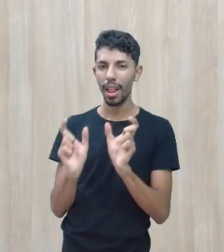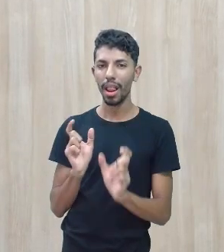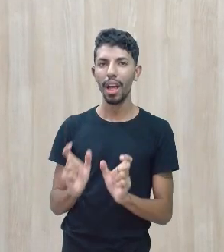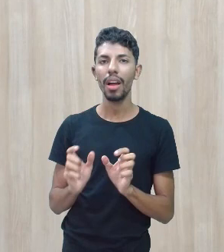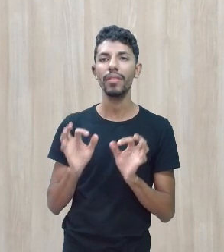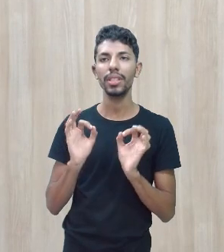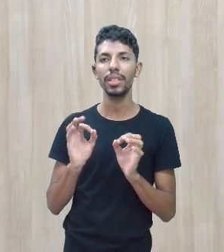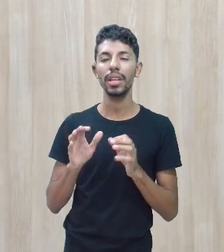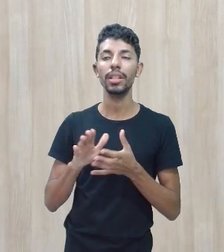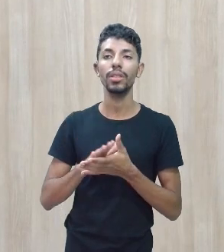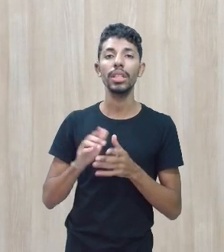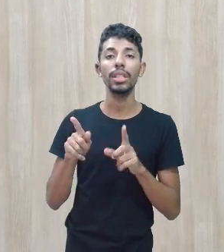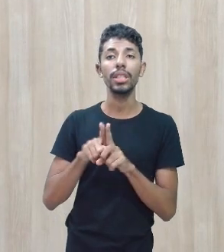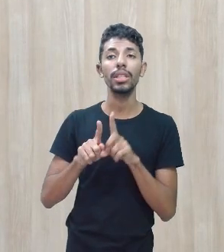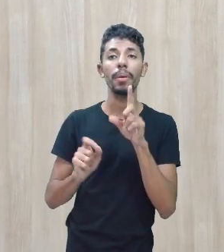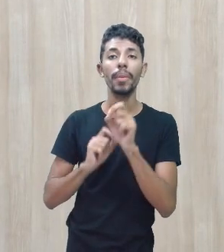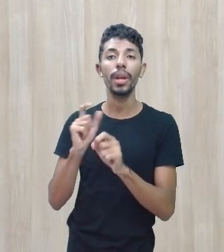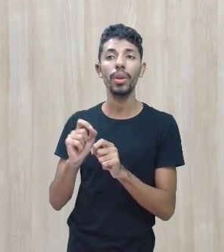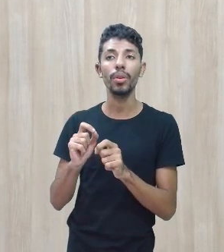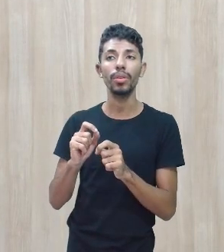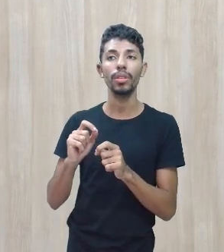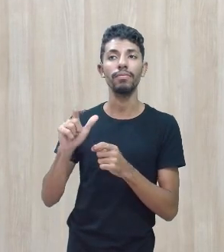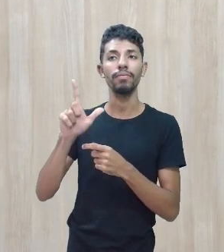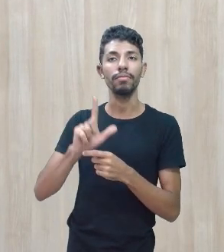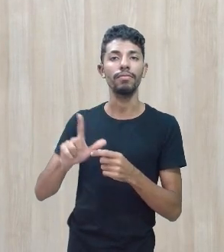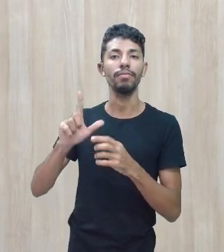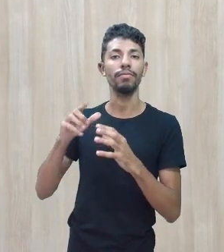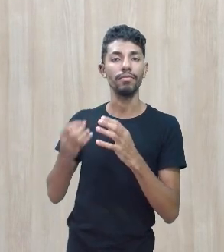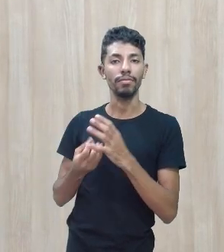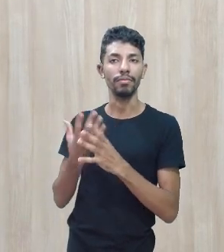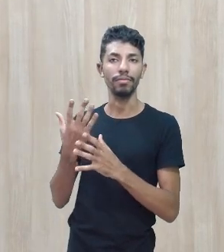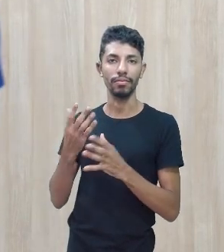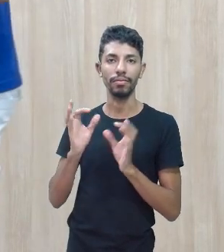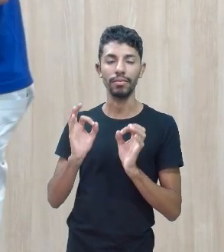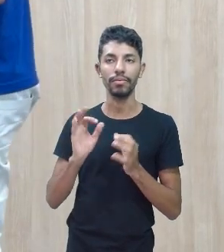nas alegorias montadas a partir das inferências daquilo tudo. Né?